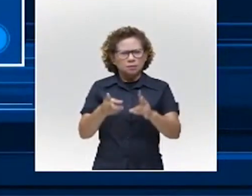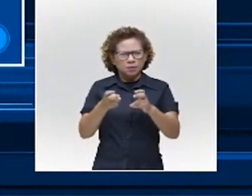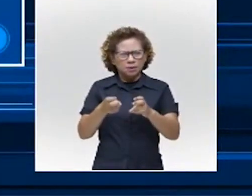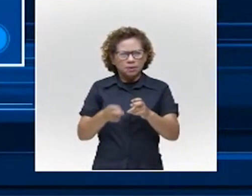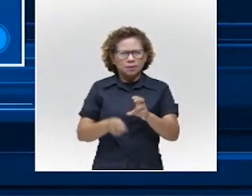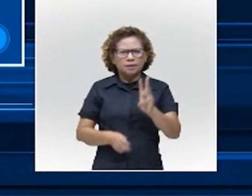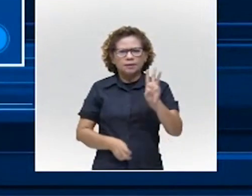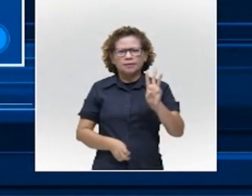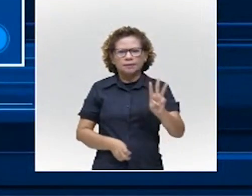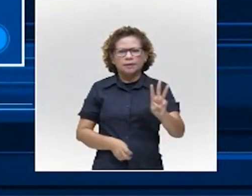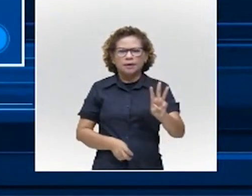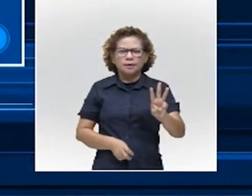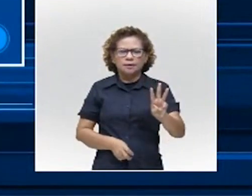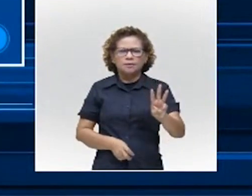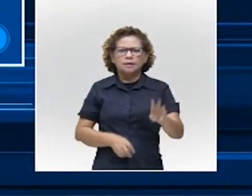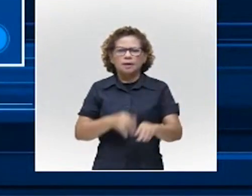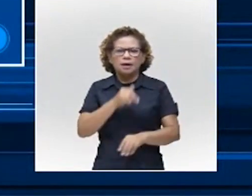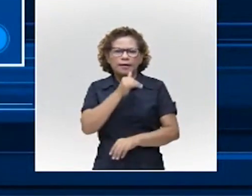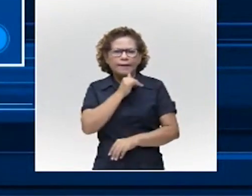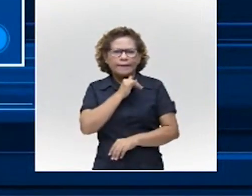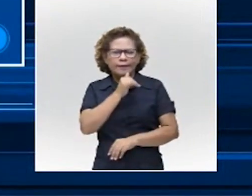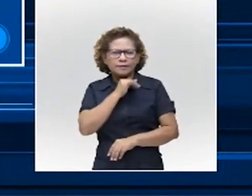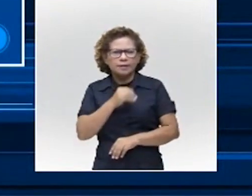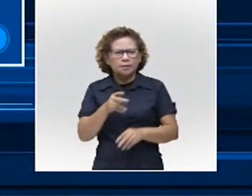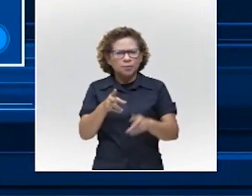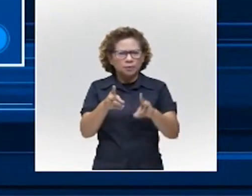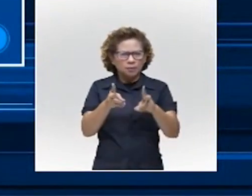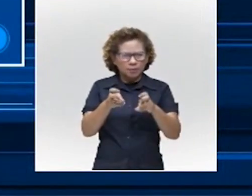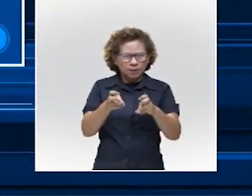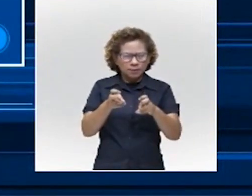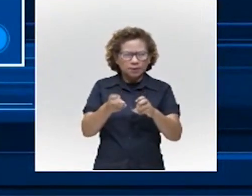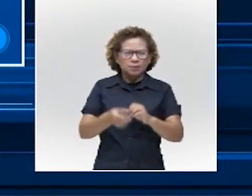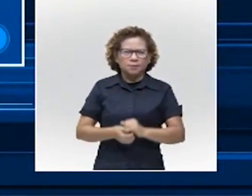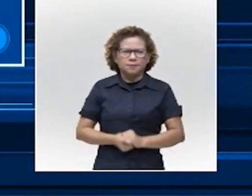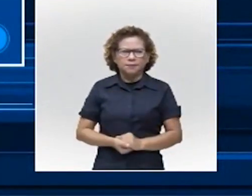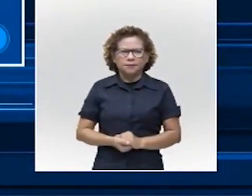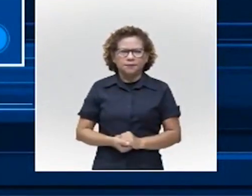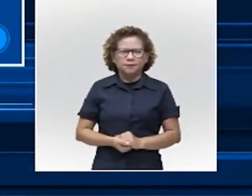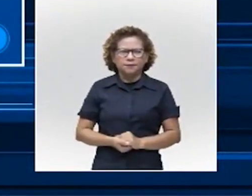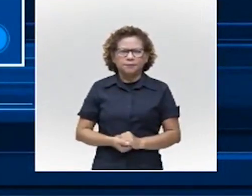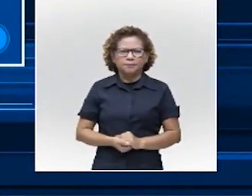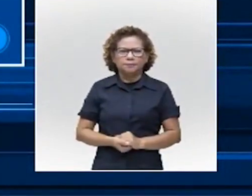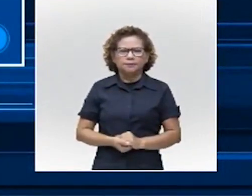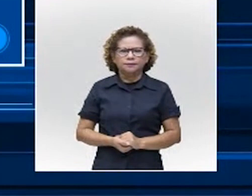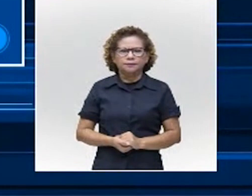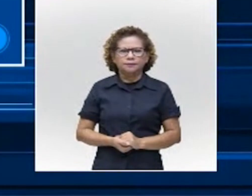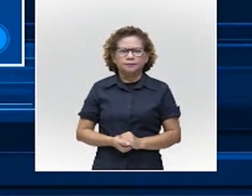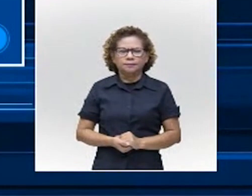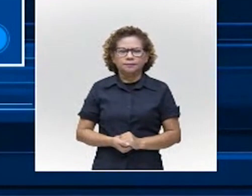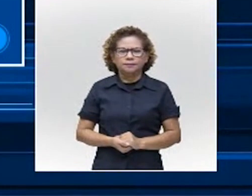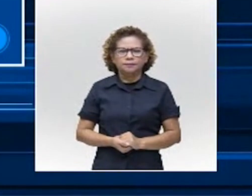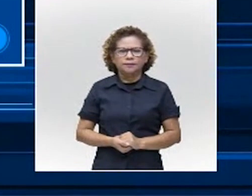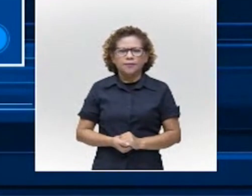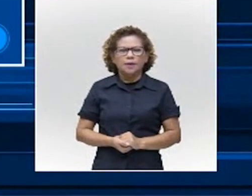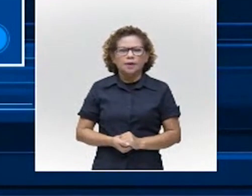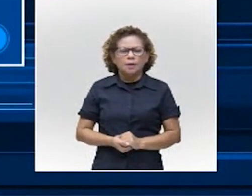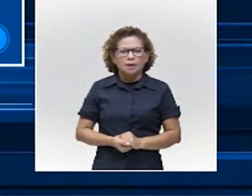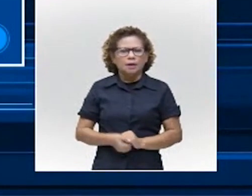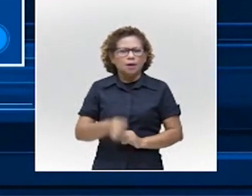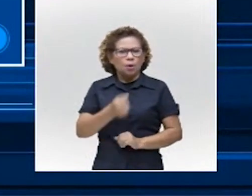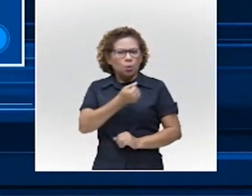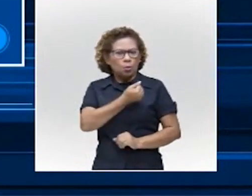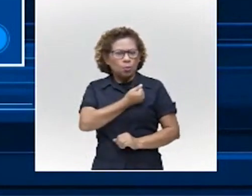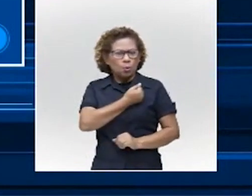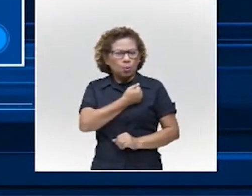três imagens, então, representando cada uma delas a nossa fração. Então, não só em termos numéricos,